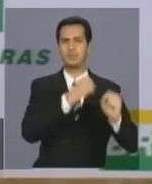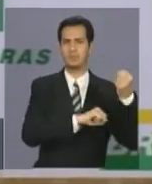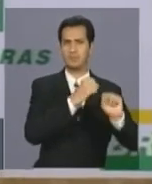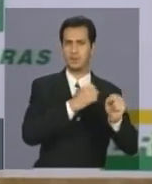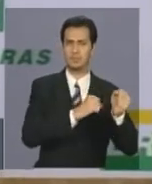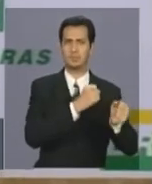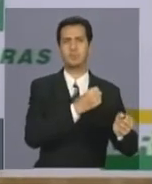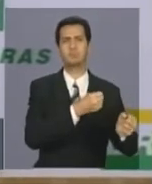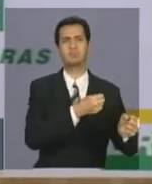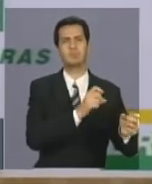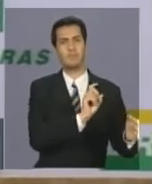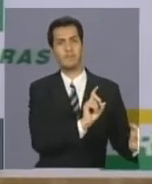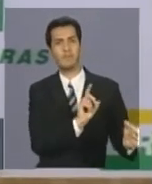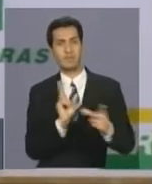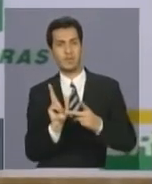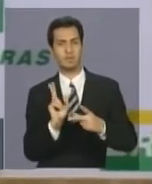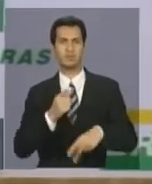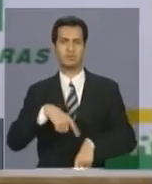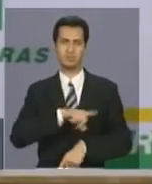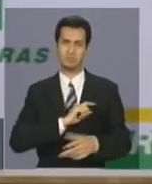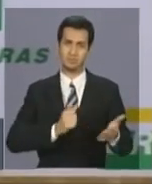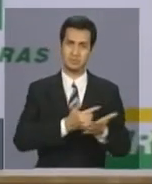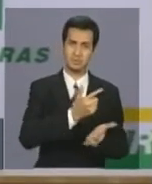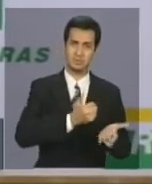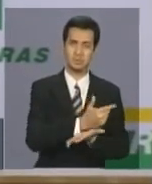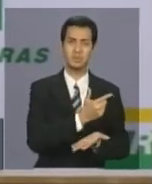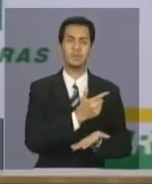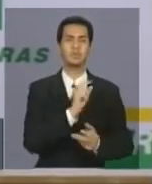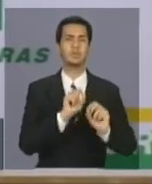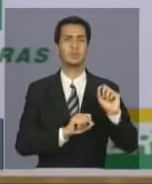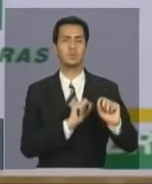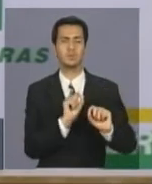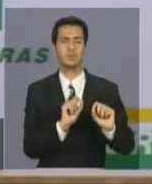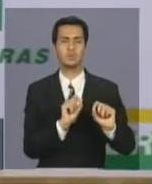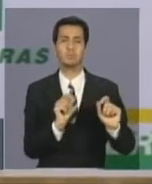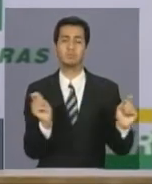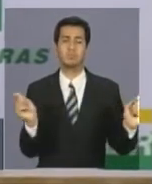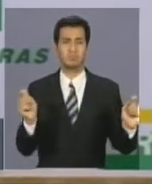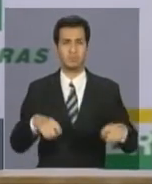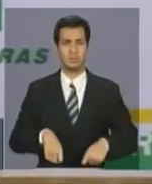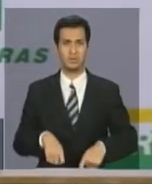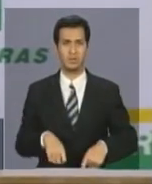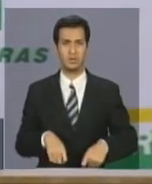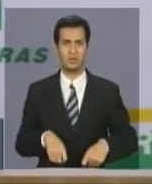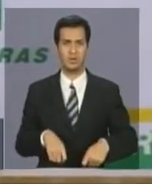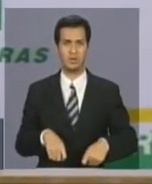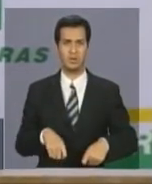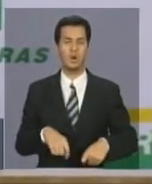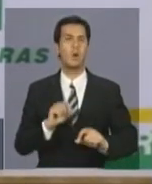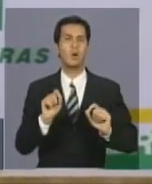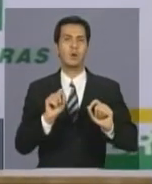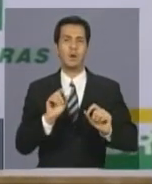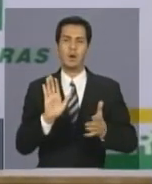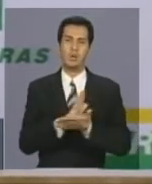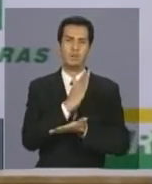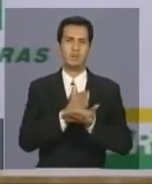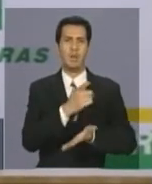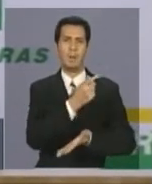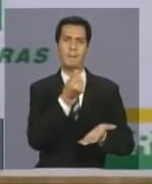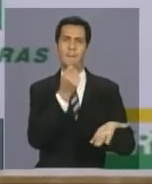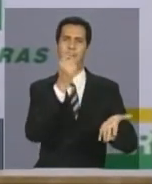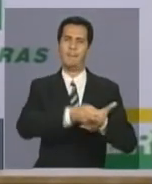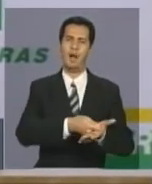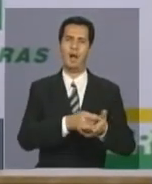serviços, para que não haja possibilidade alguma de que exageros de preço e de